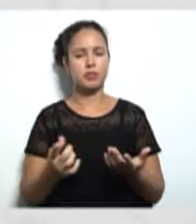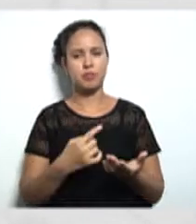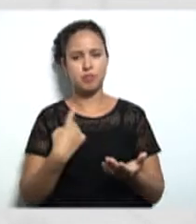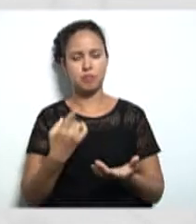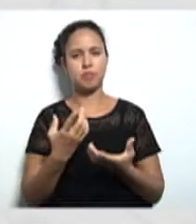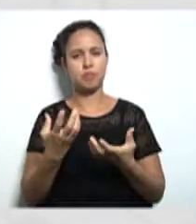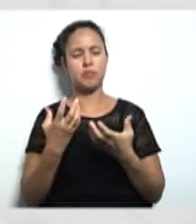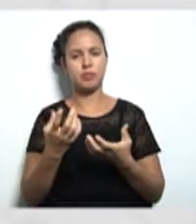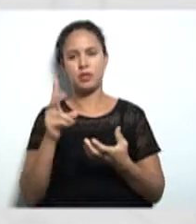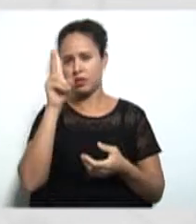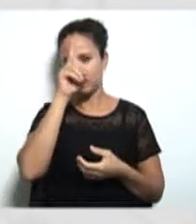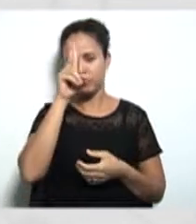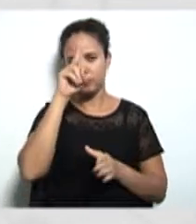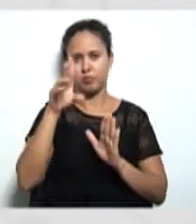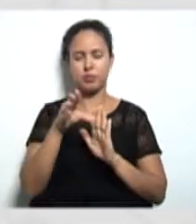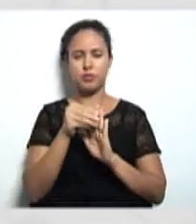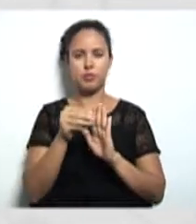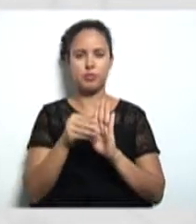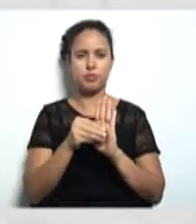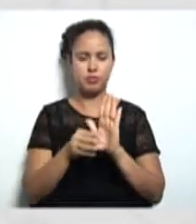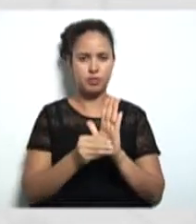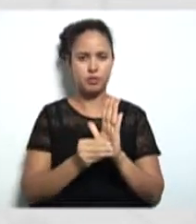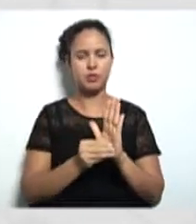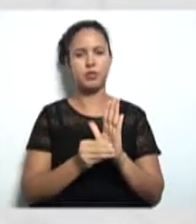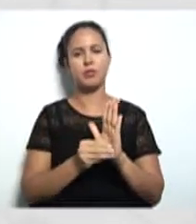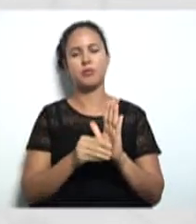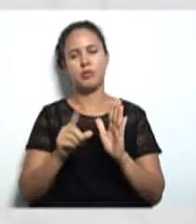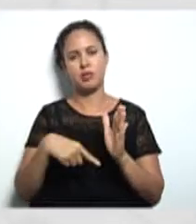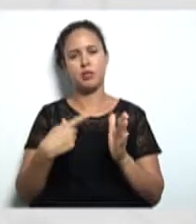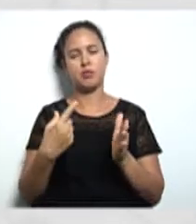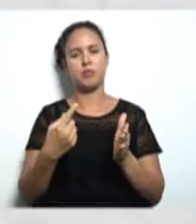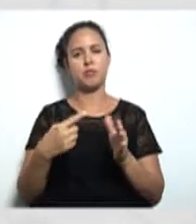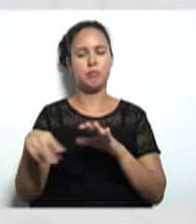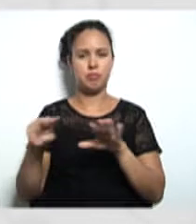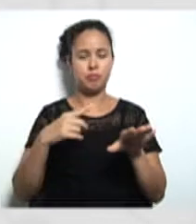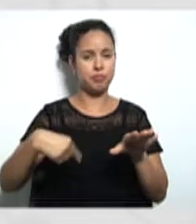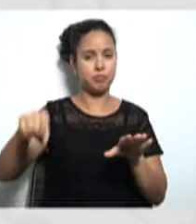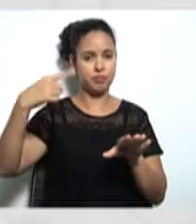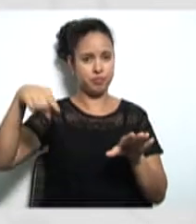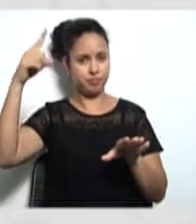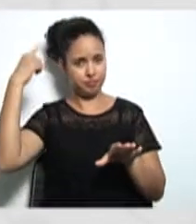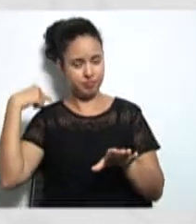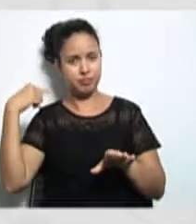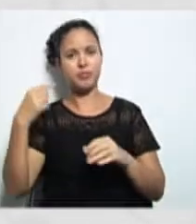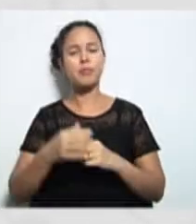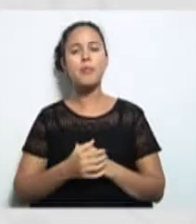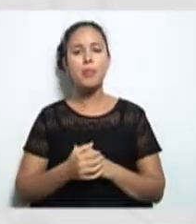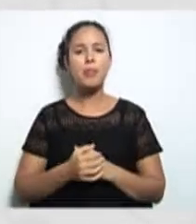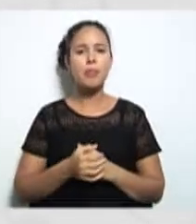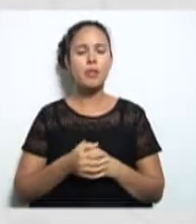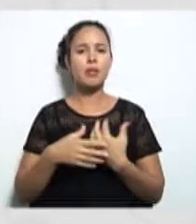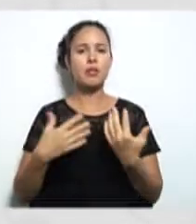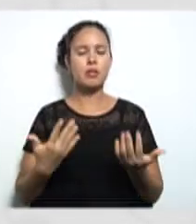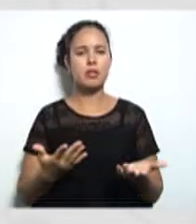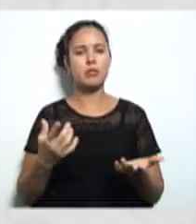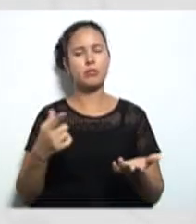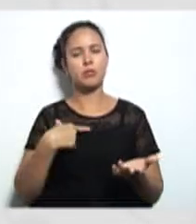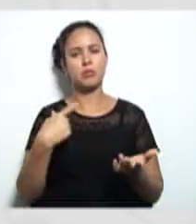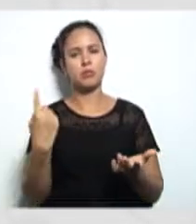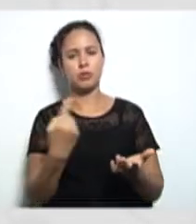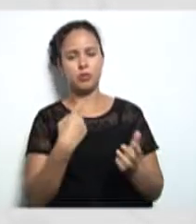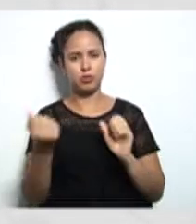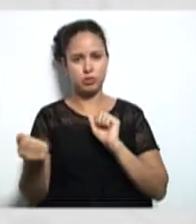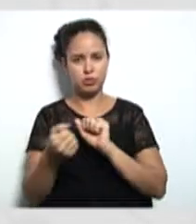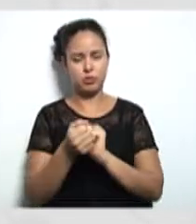relembrar conteúdos, dos capítulos anteriores. Então, nós ficamos com vocês aqui, essa é a